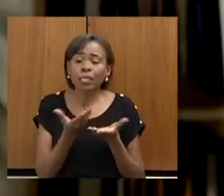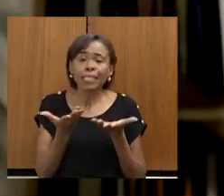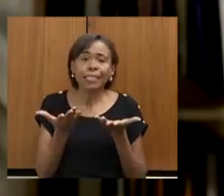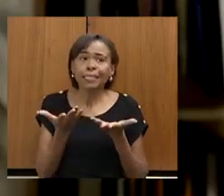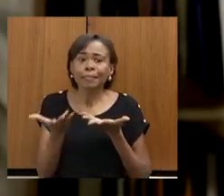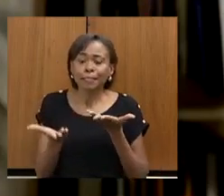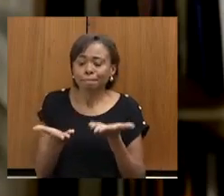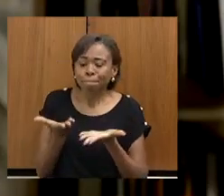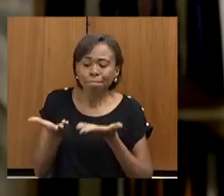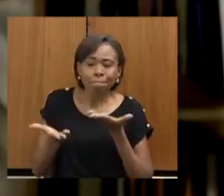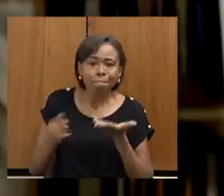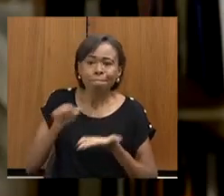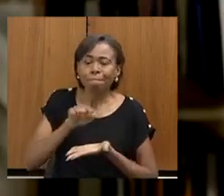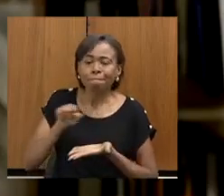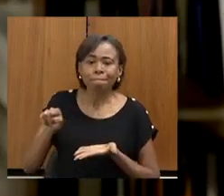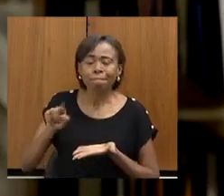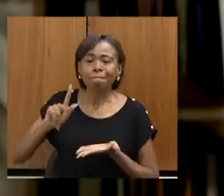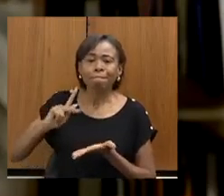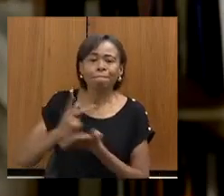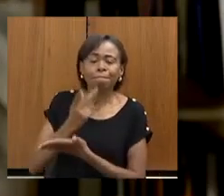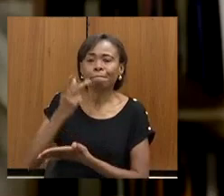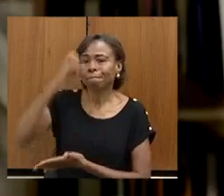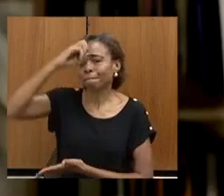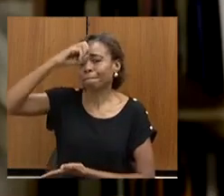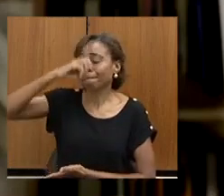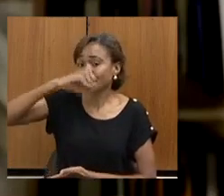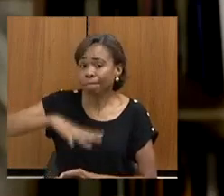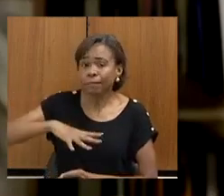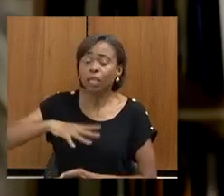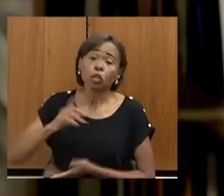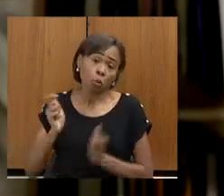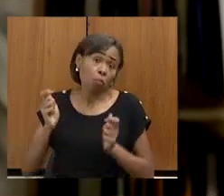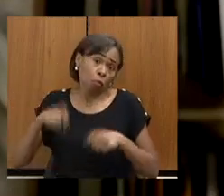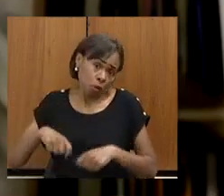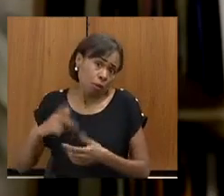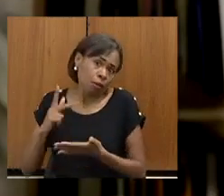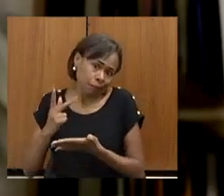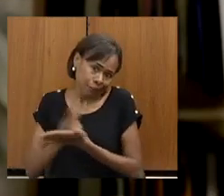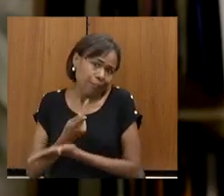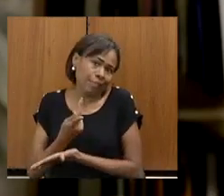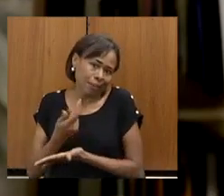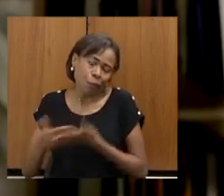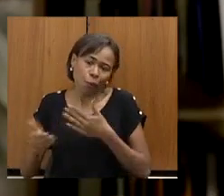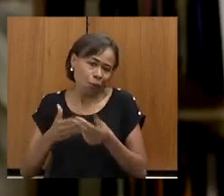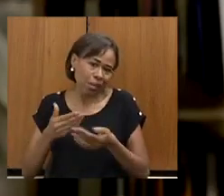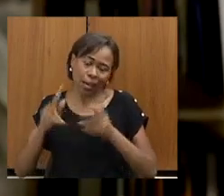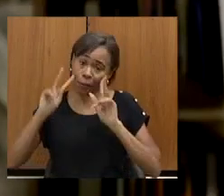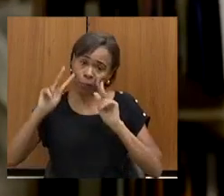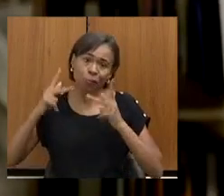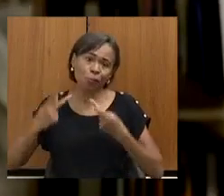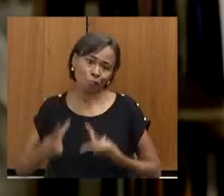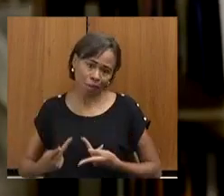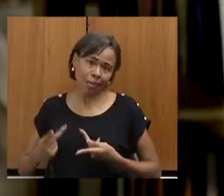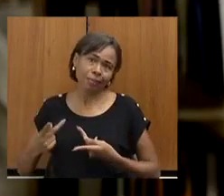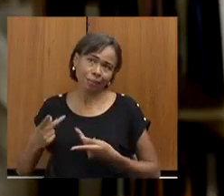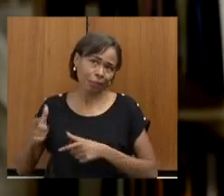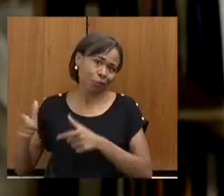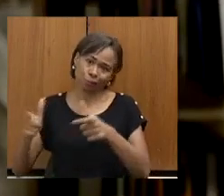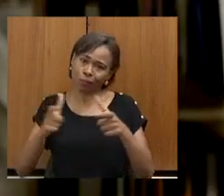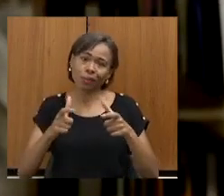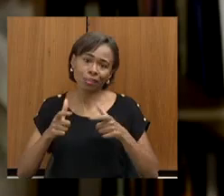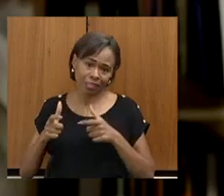violência que podem acontecer com qualquer ser humano em determinadas circunstâncias,